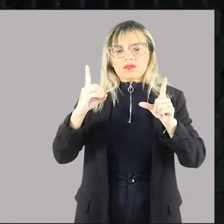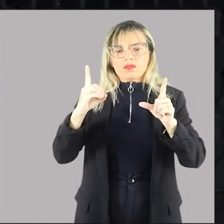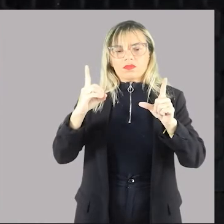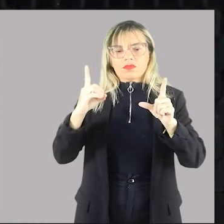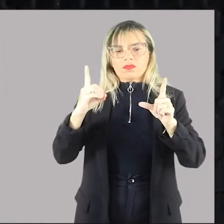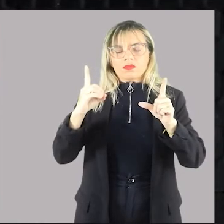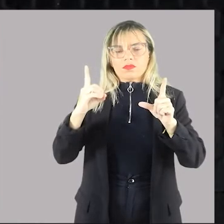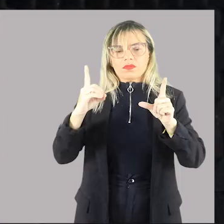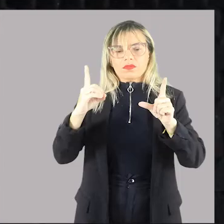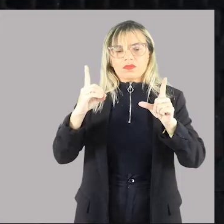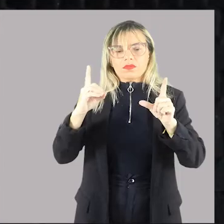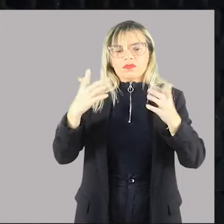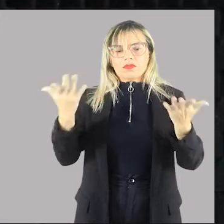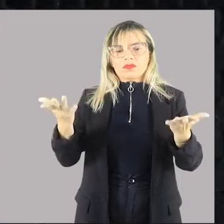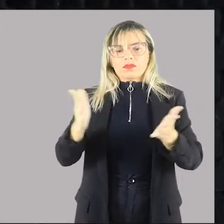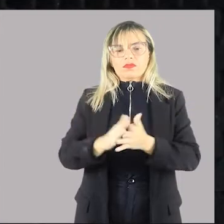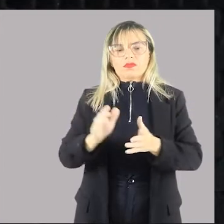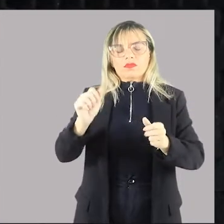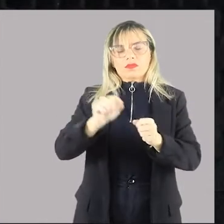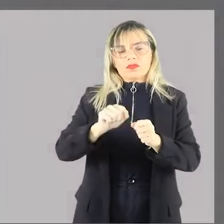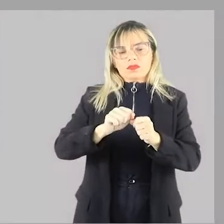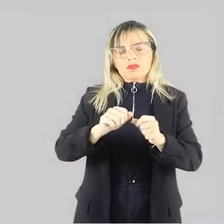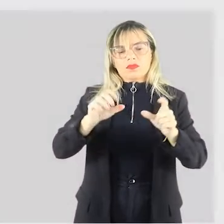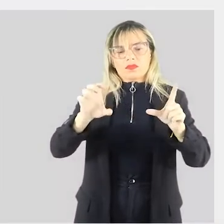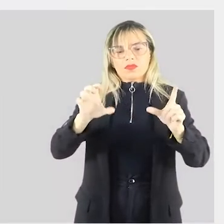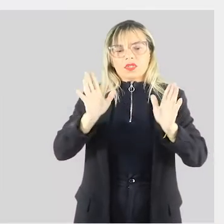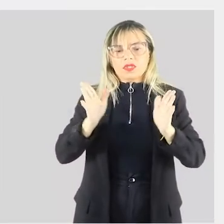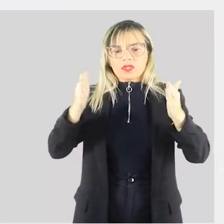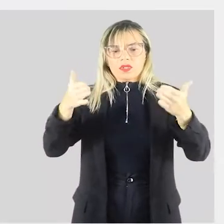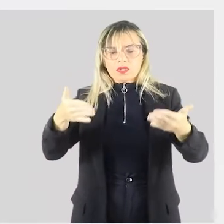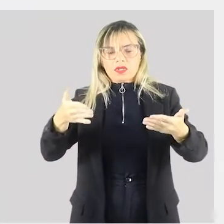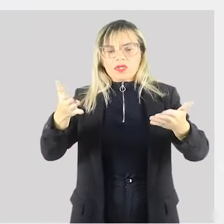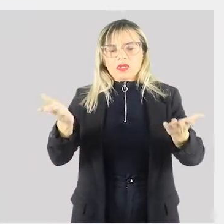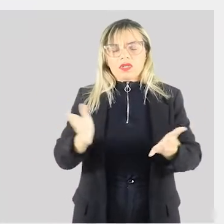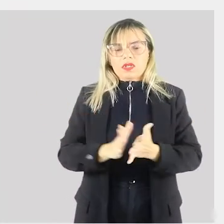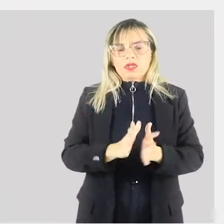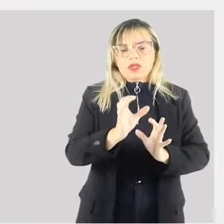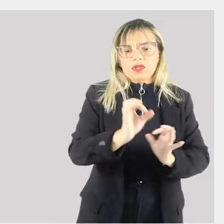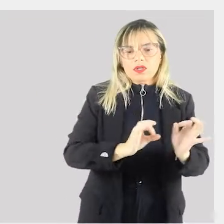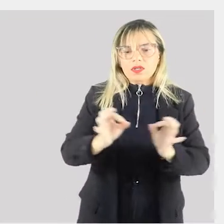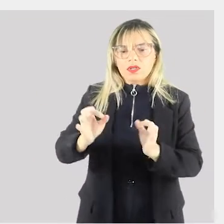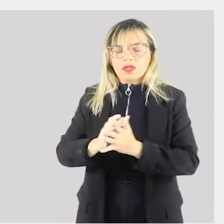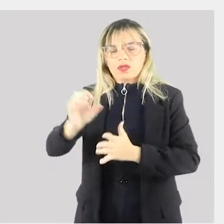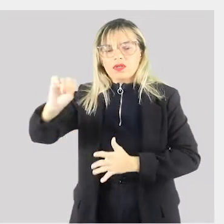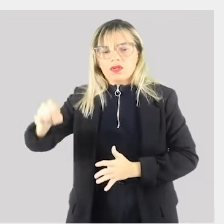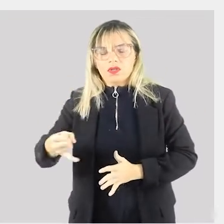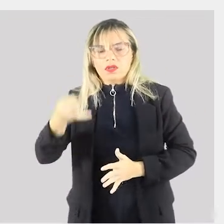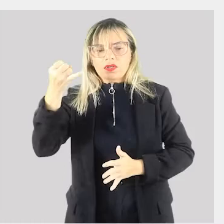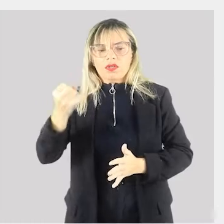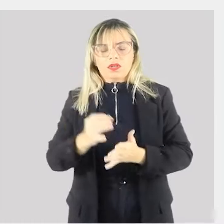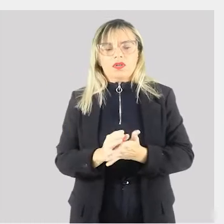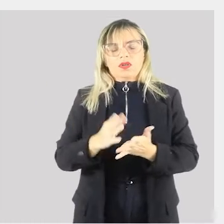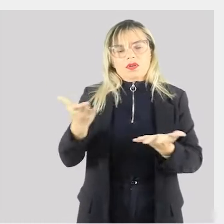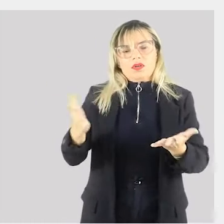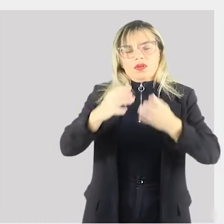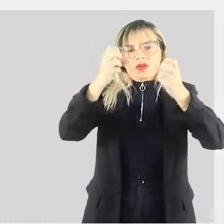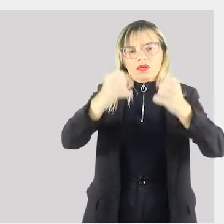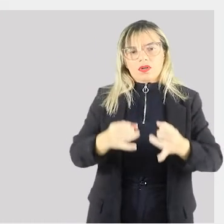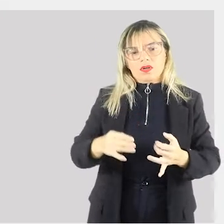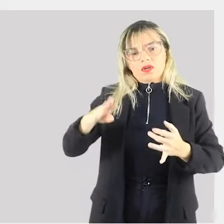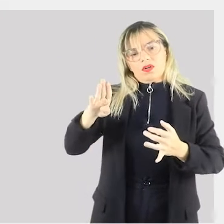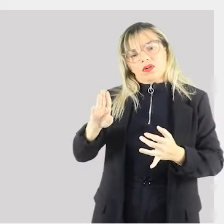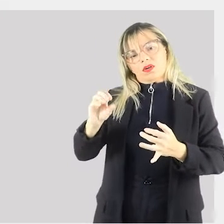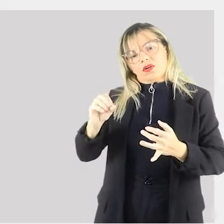políticas públicas, o que é que ela faz? Centrada na regulação de oportunidade. Quando você fala de uma Bolsa Família, você está